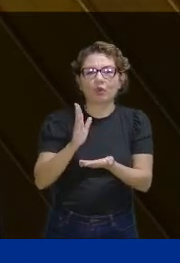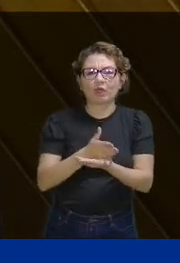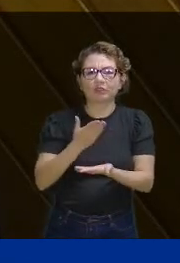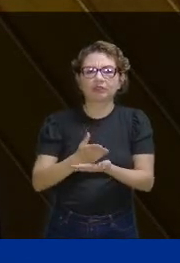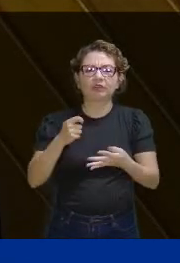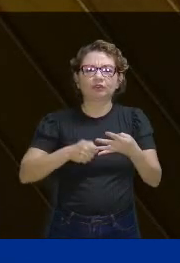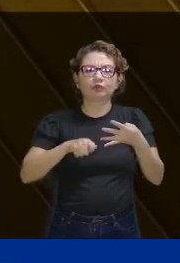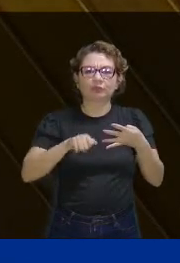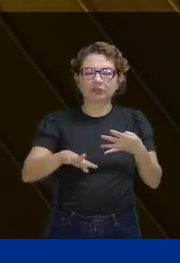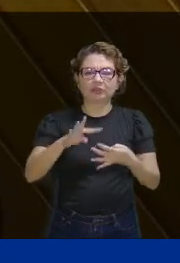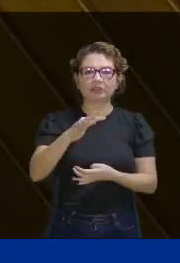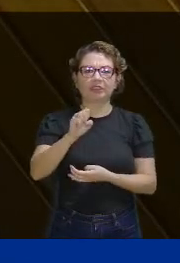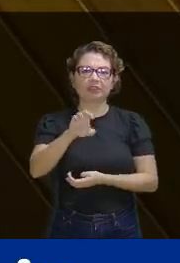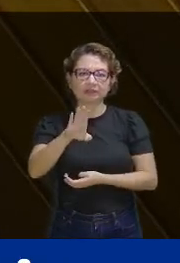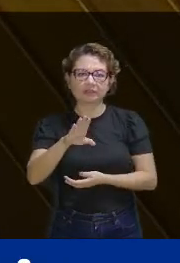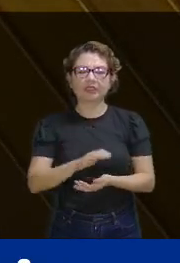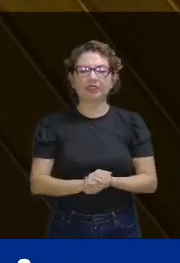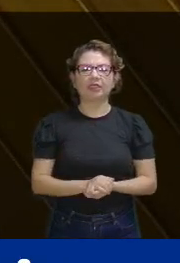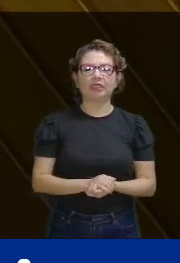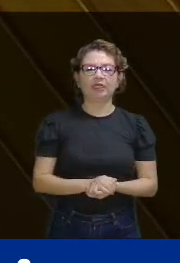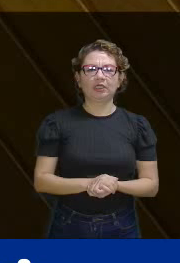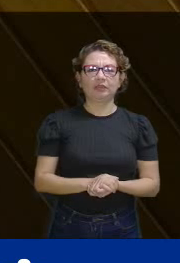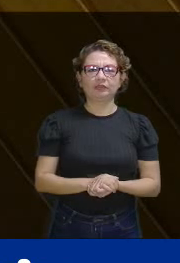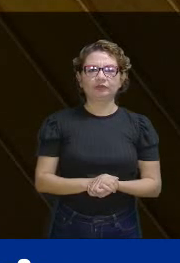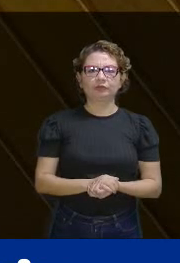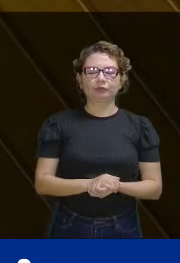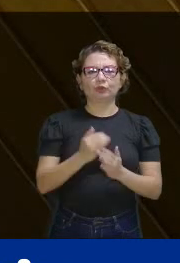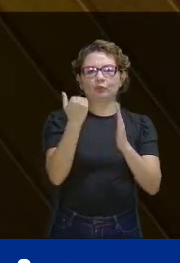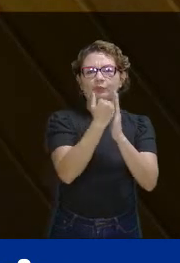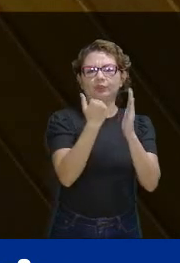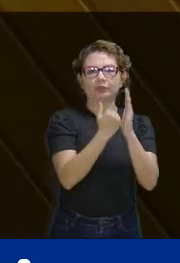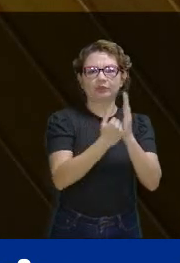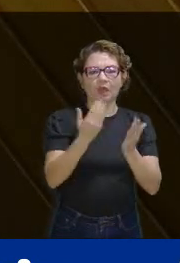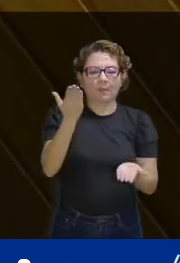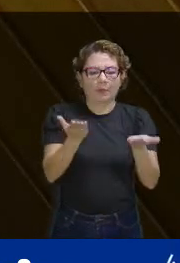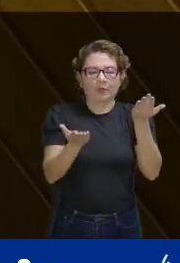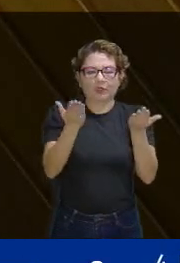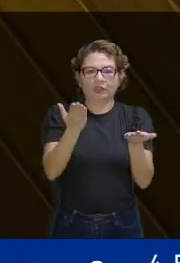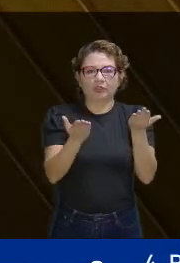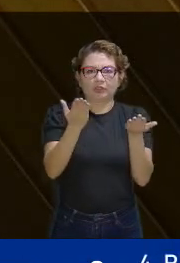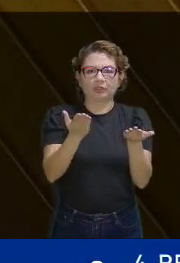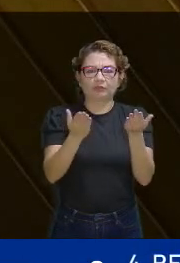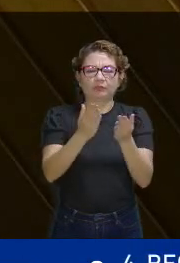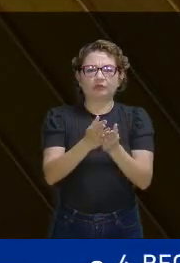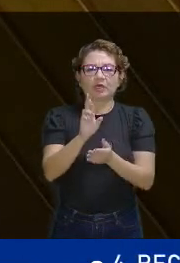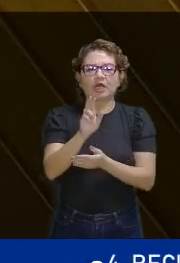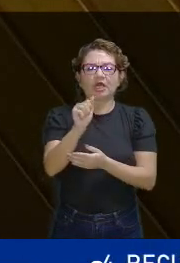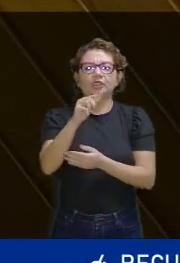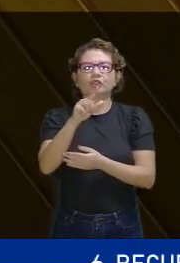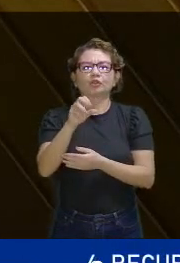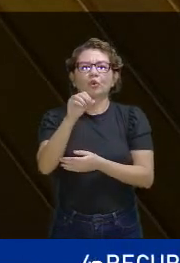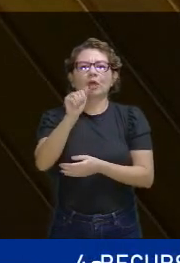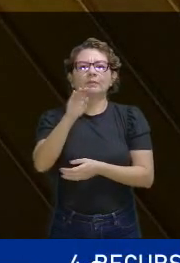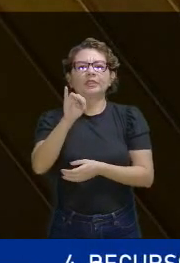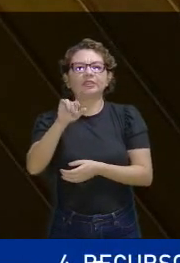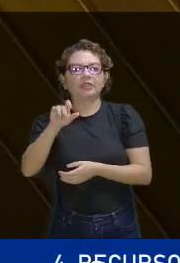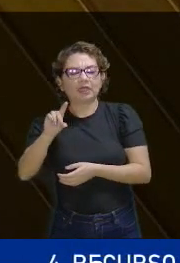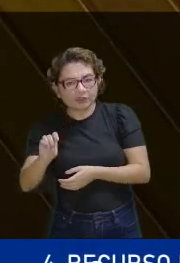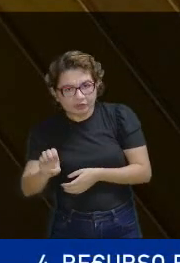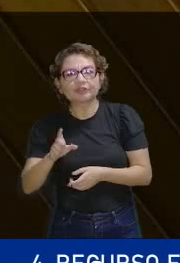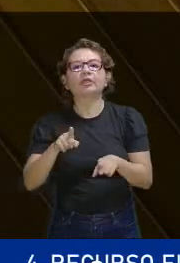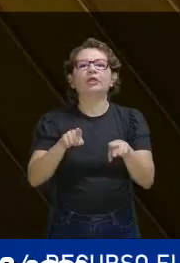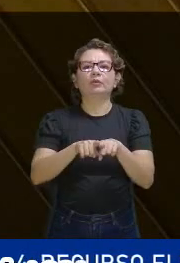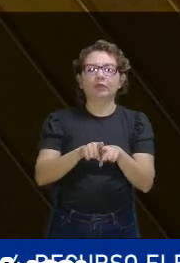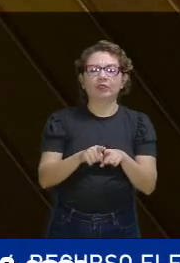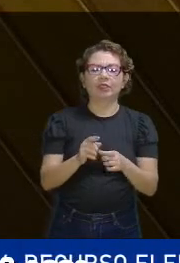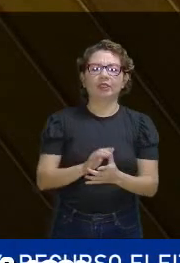do TSE, as aspas, tem admitido a aplicação dos princípios da proporcionalidade e da razoabilidade para a superação de irregularidades que